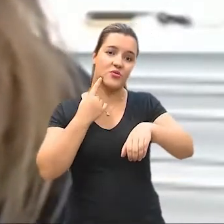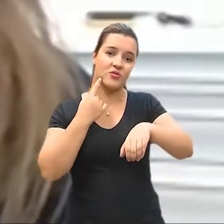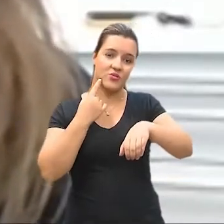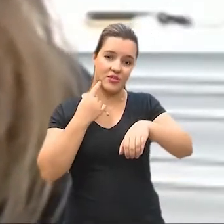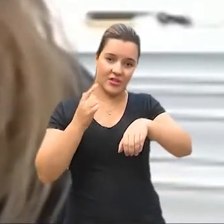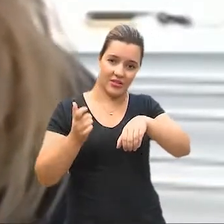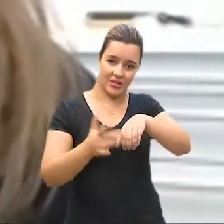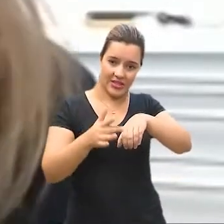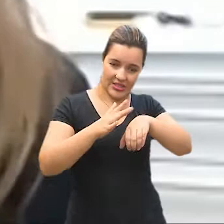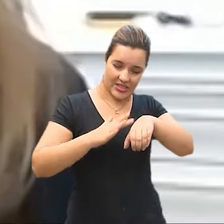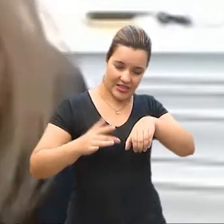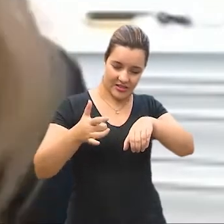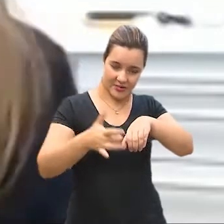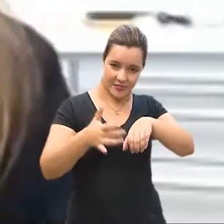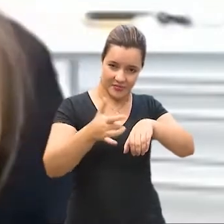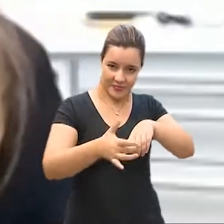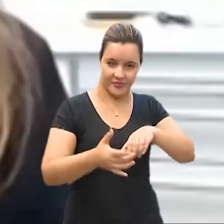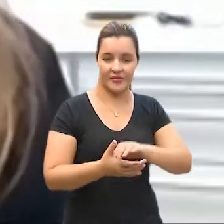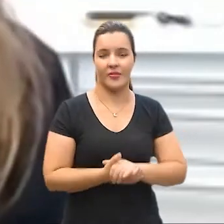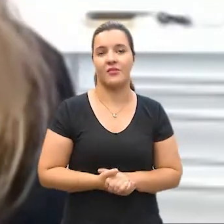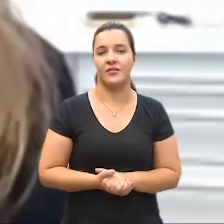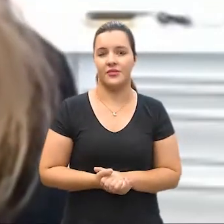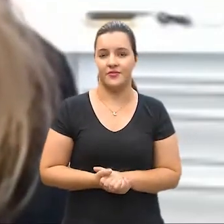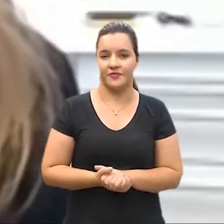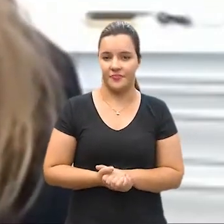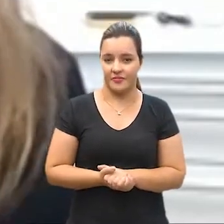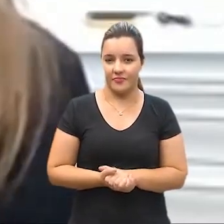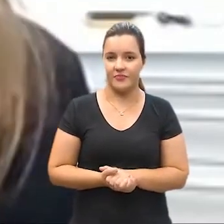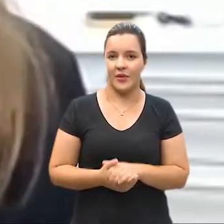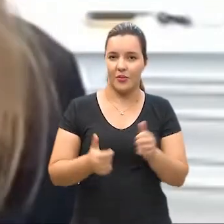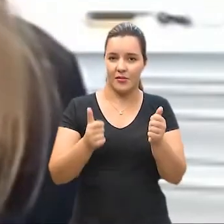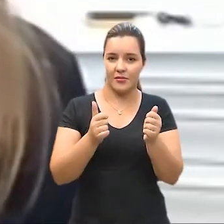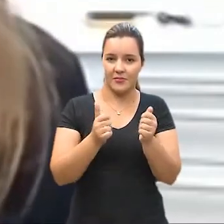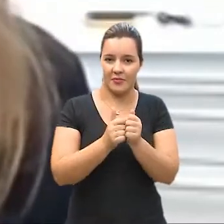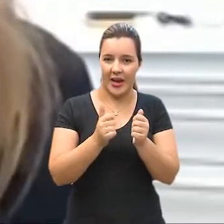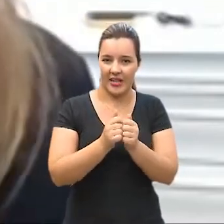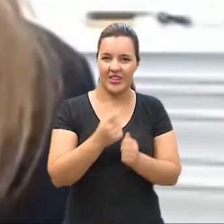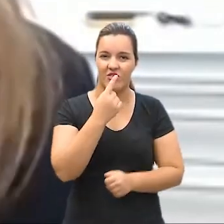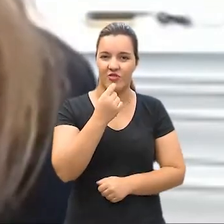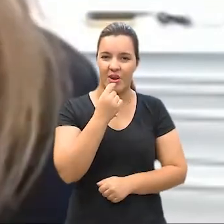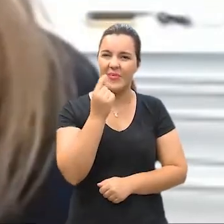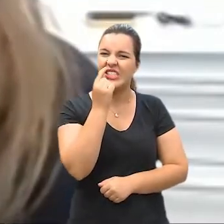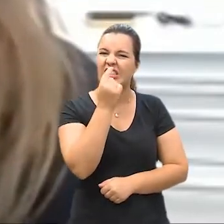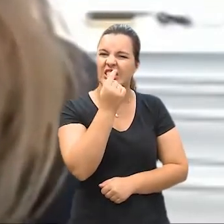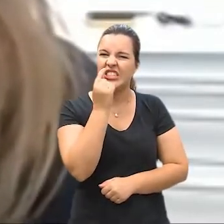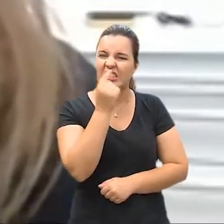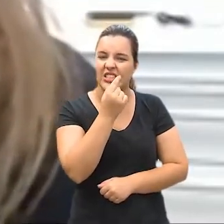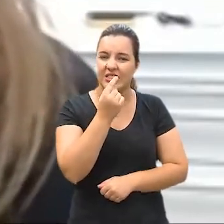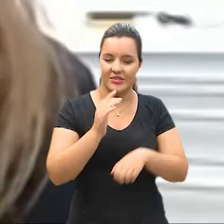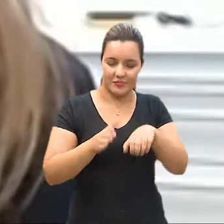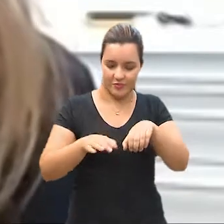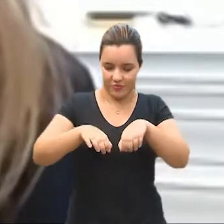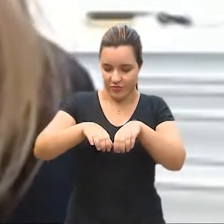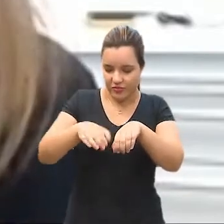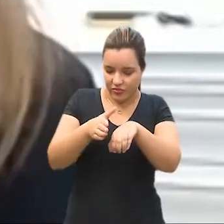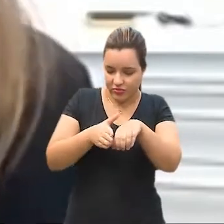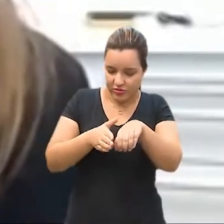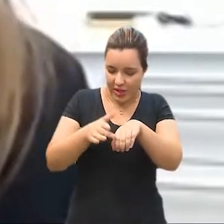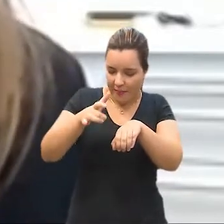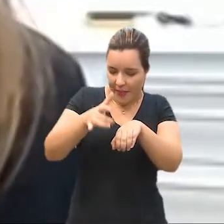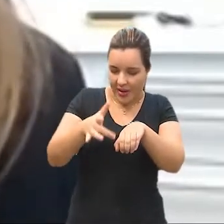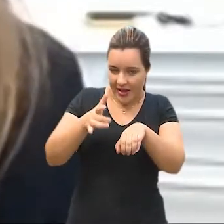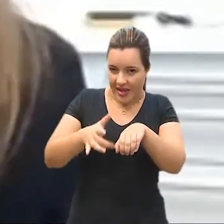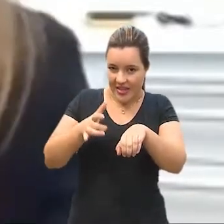ali na região que seja é, perto da gengiva ou entre os dentes. E aí, se